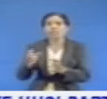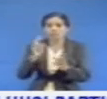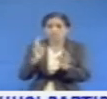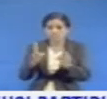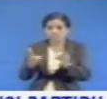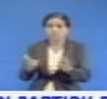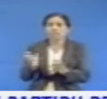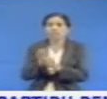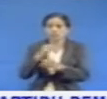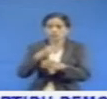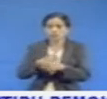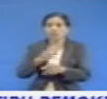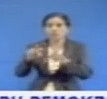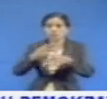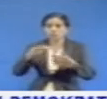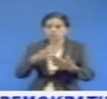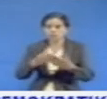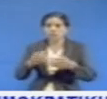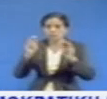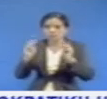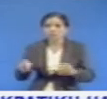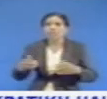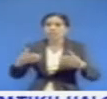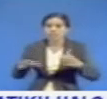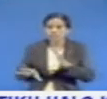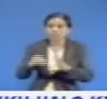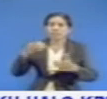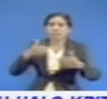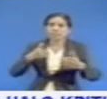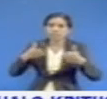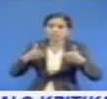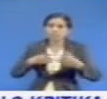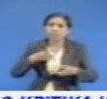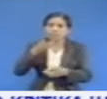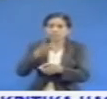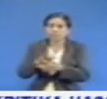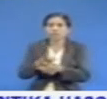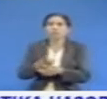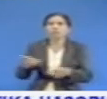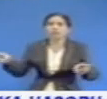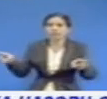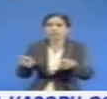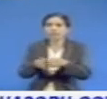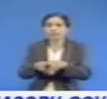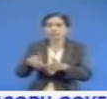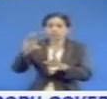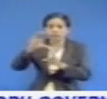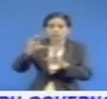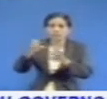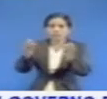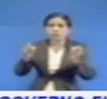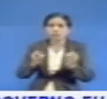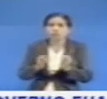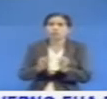lais nune comunidade hotu belehetan direito anessan. Sefisuku Kamea Posto Administrativo Cristo Rei Município